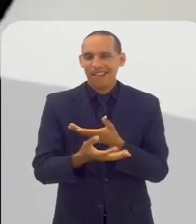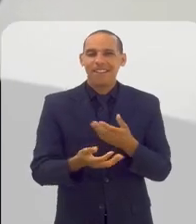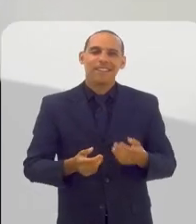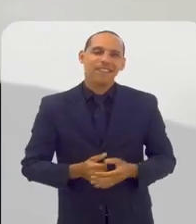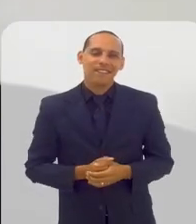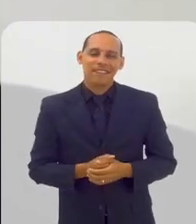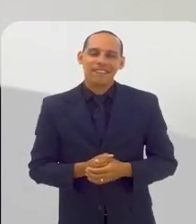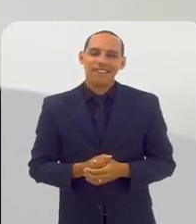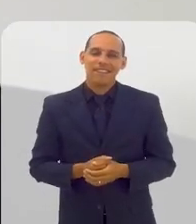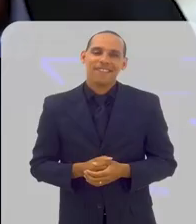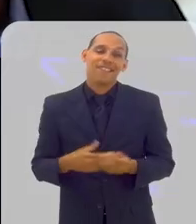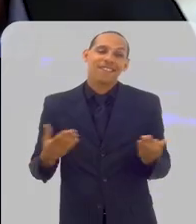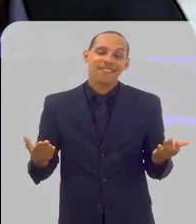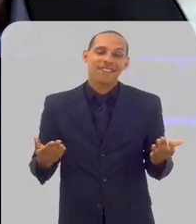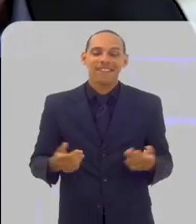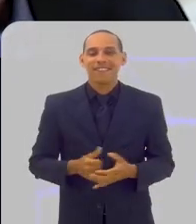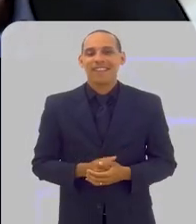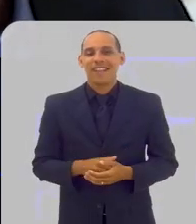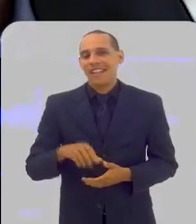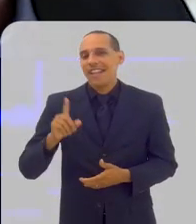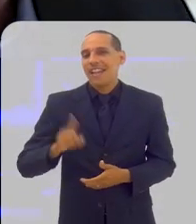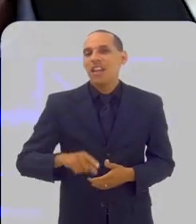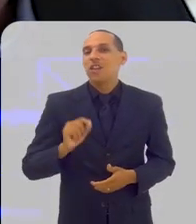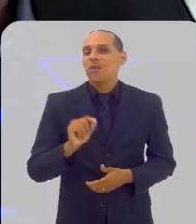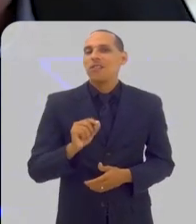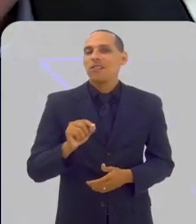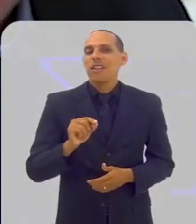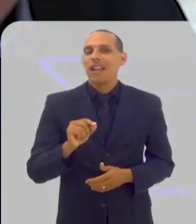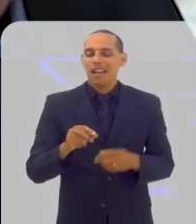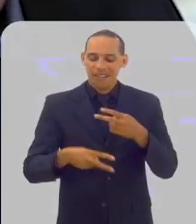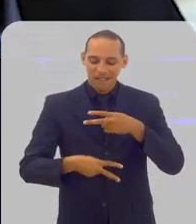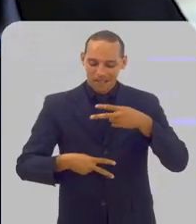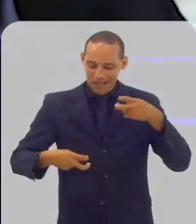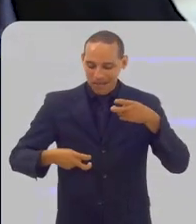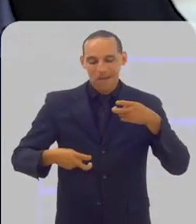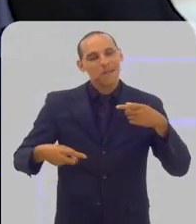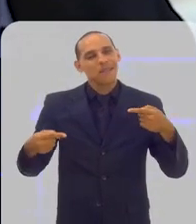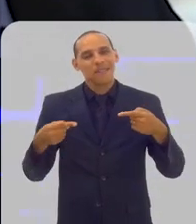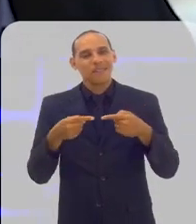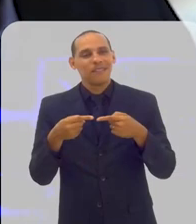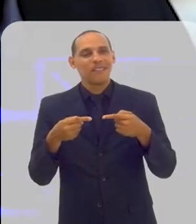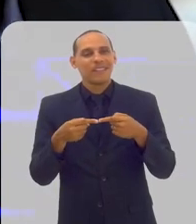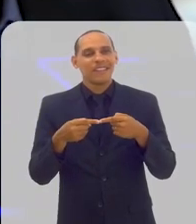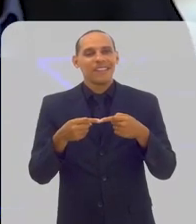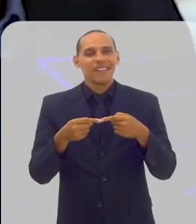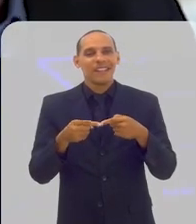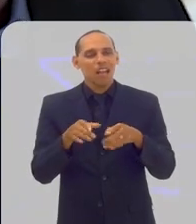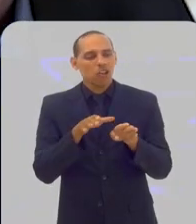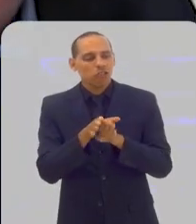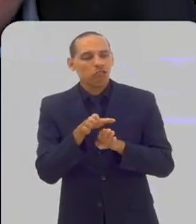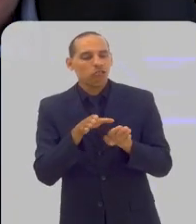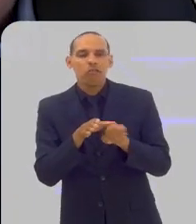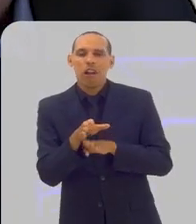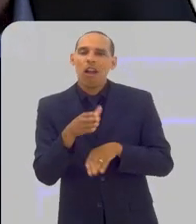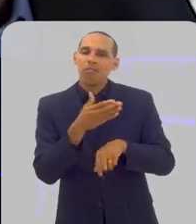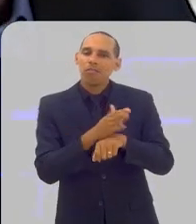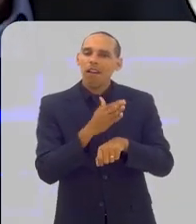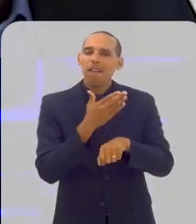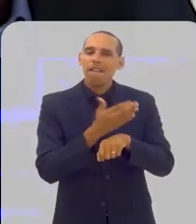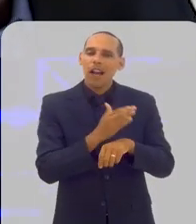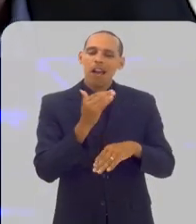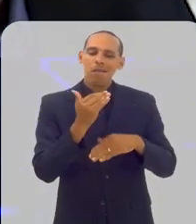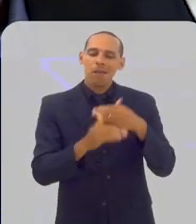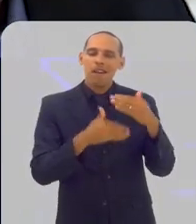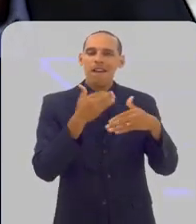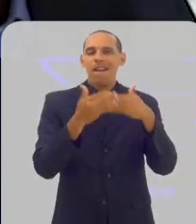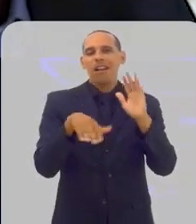micro Pequenas Empresas trazem né então esse esse que é esse que é o SEBRAE o SEBRAE ele orienta ele